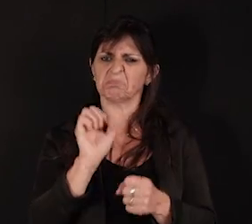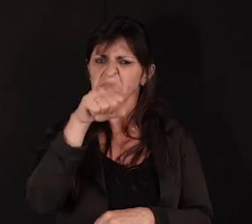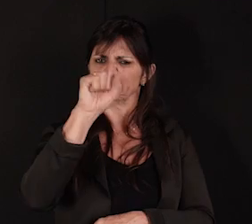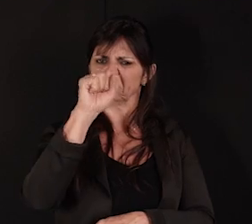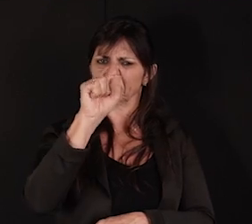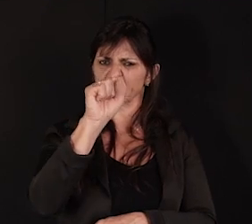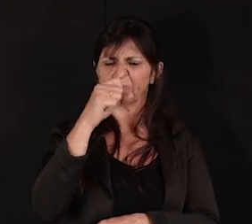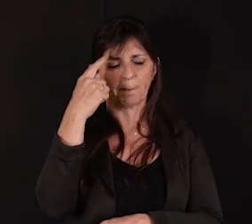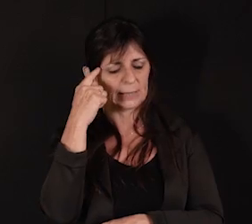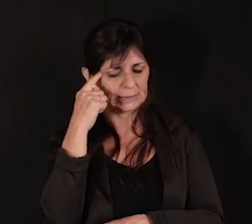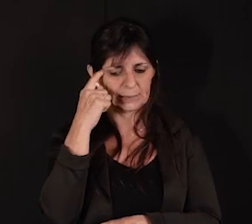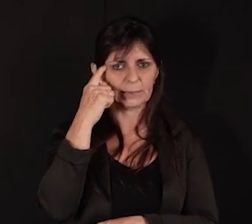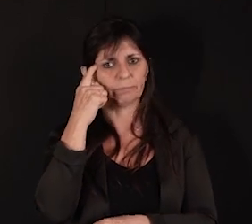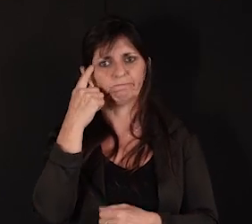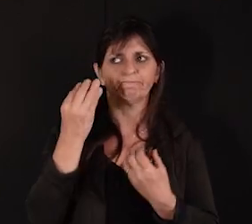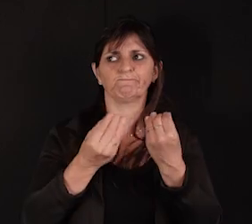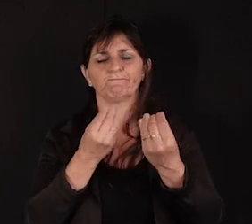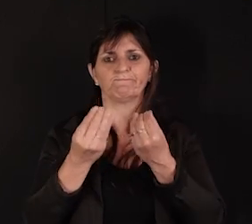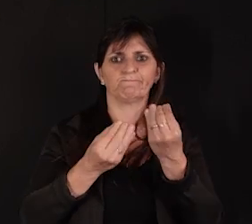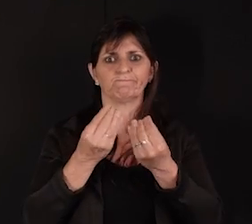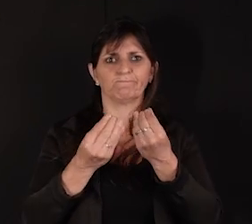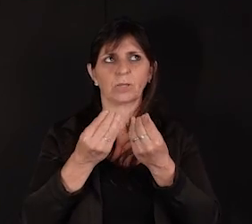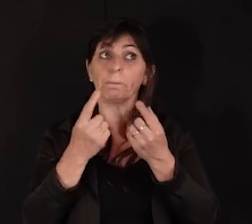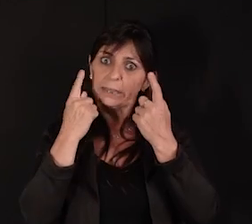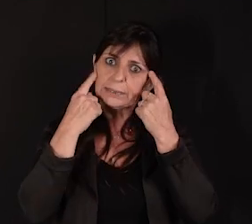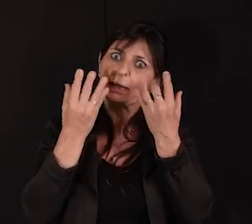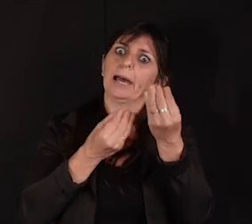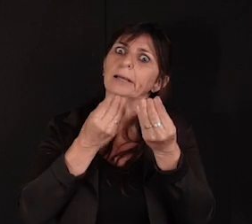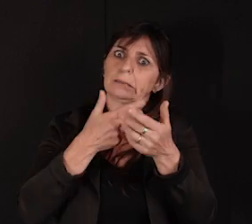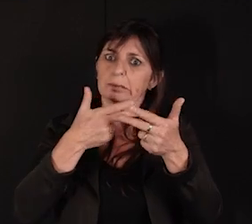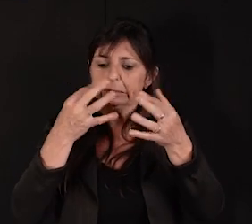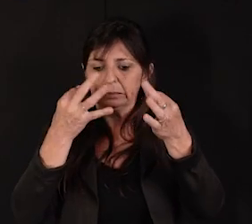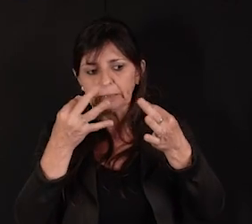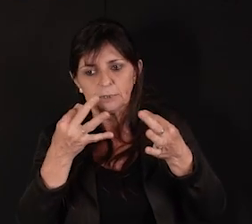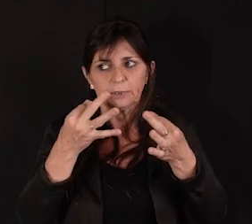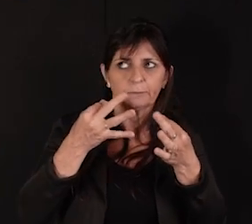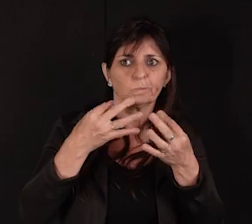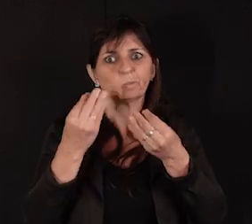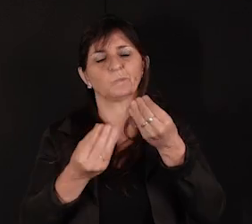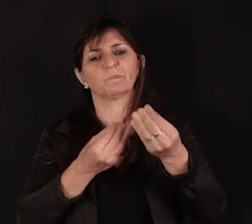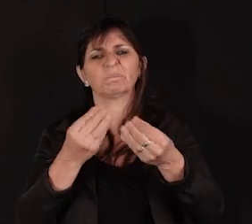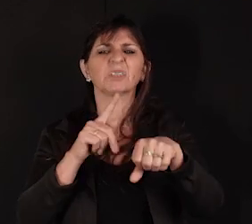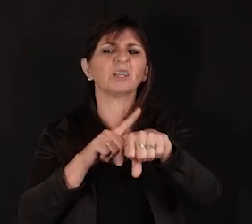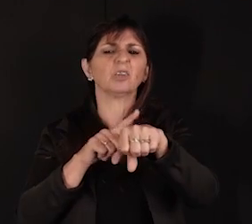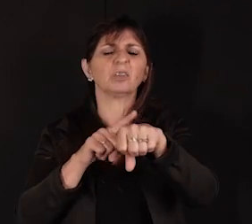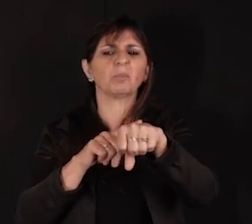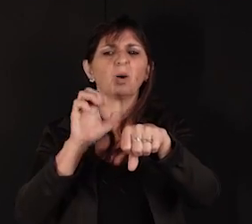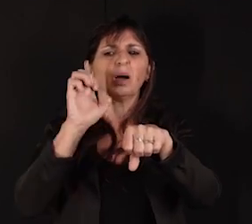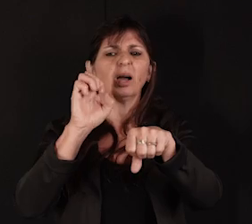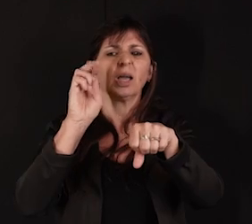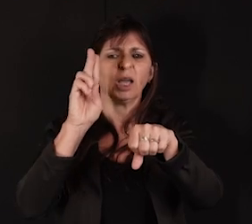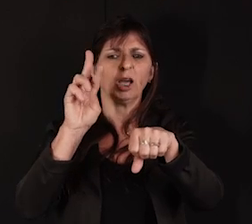fiquei pensando, digo, vamos analisar bem certinho, tá? É, na época tinha o Eurídice Nunes, tocava